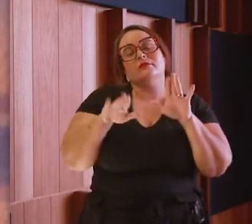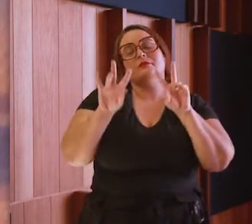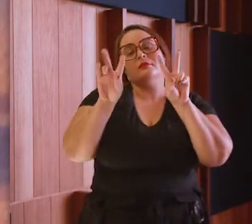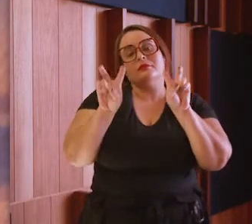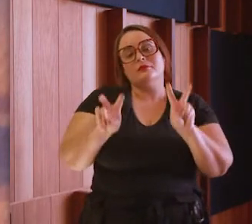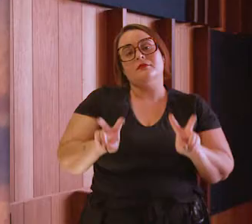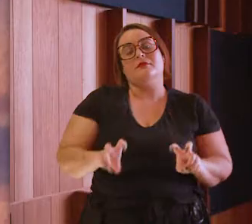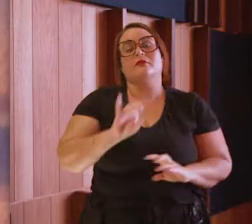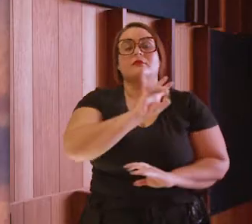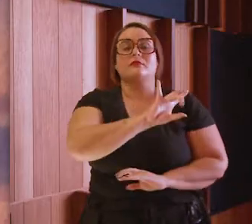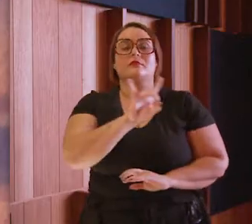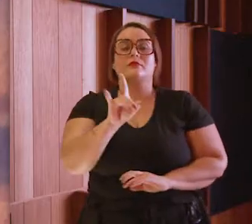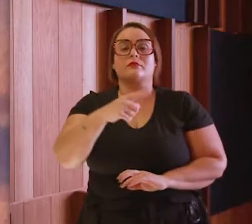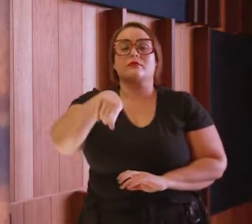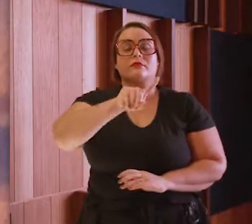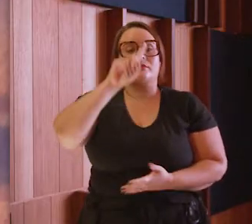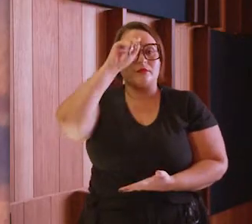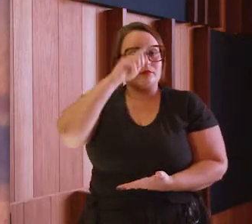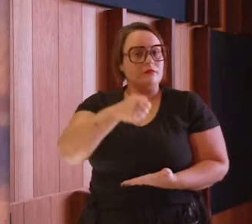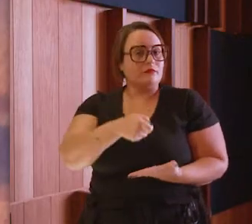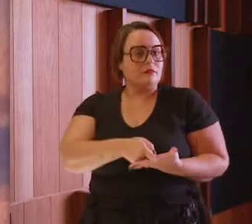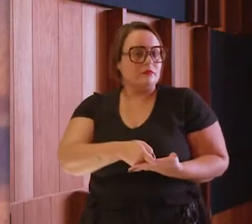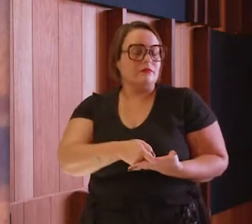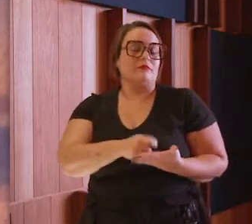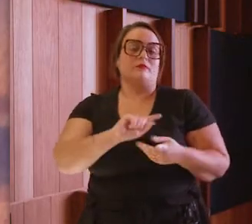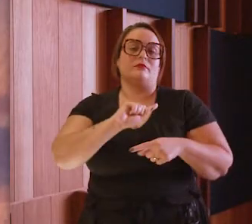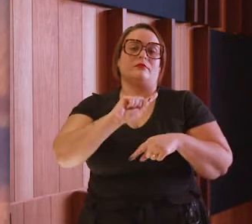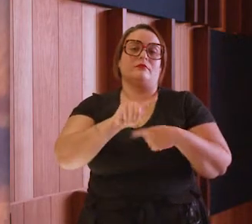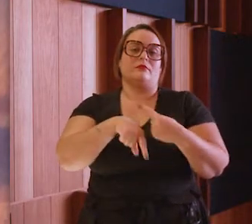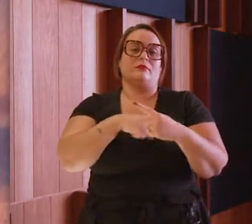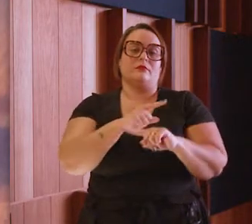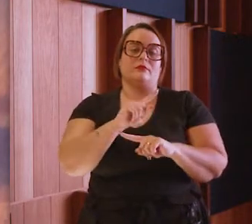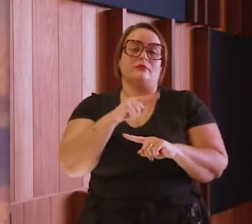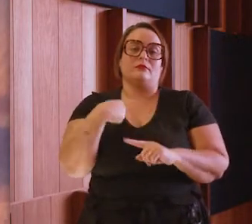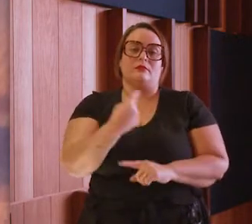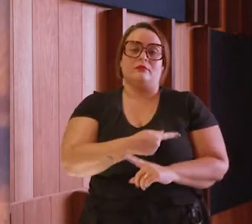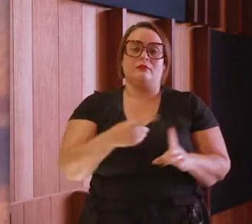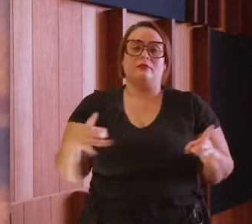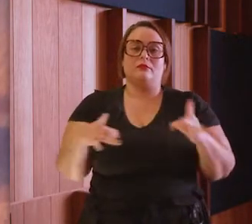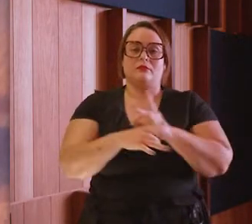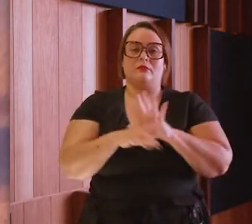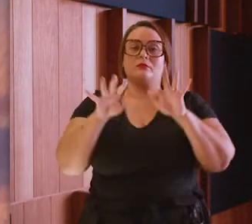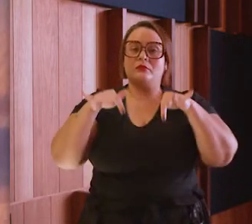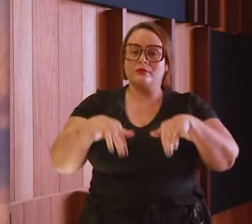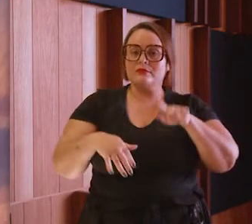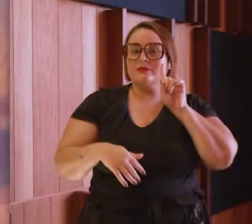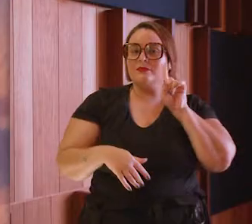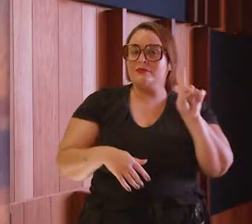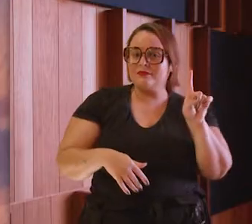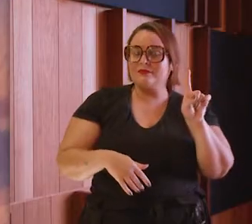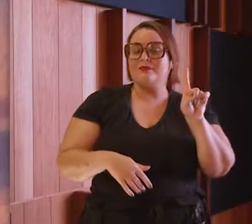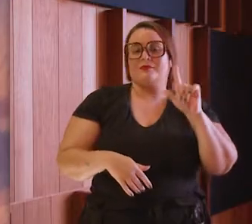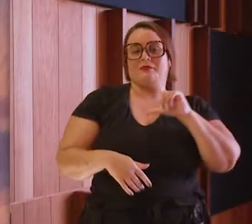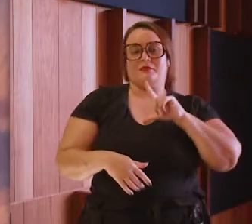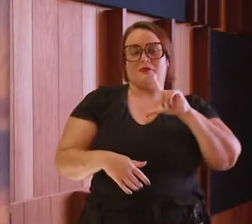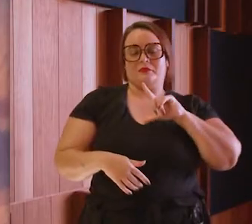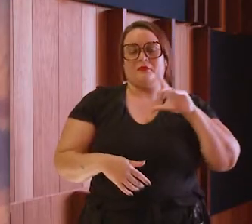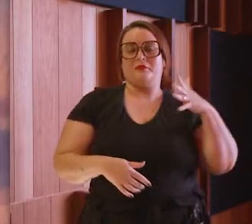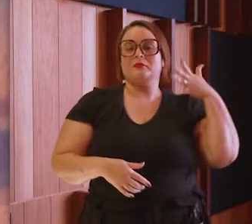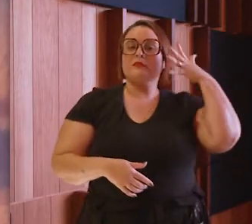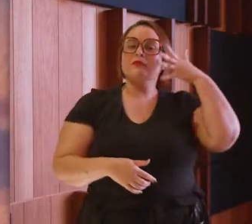vocês definiram. Na sequência, a gente encerra o nosso dia com um painel de